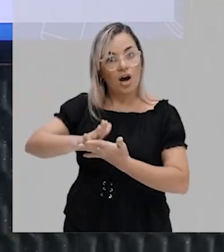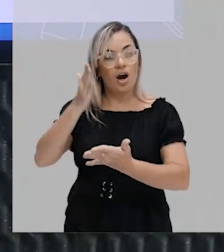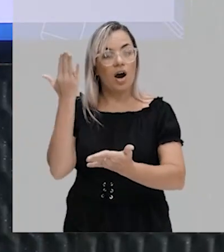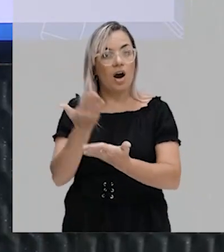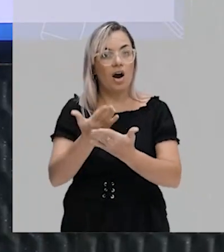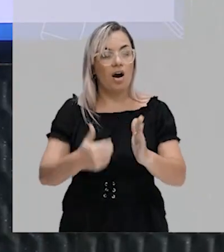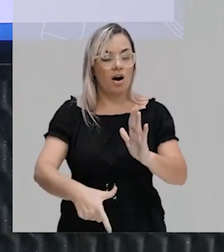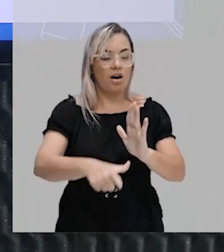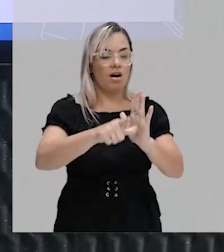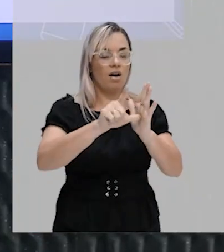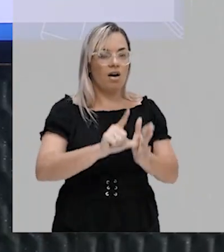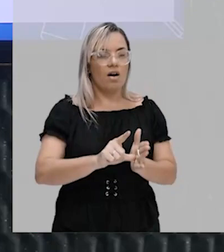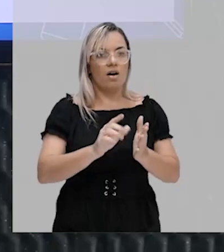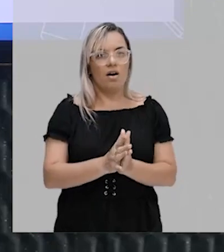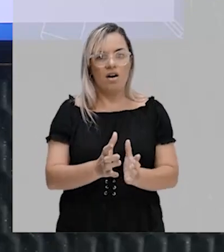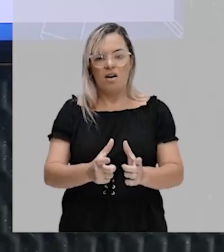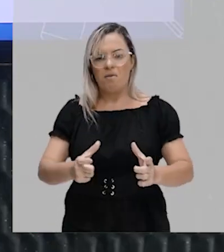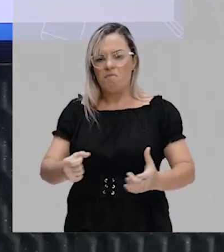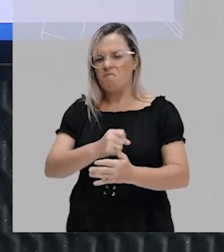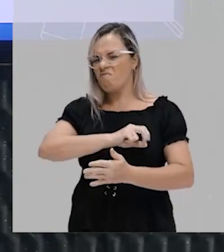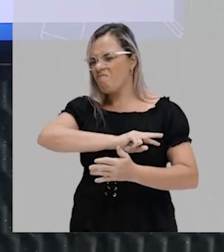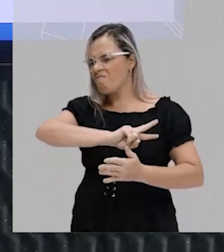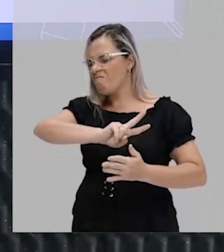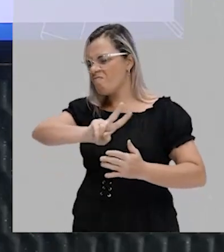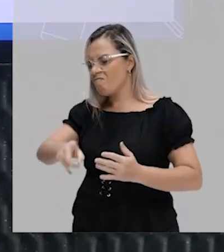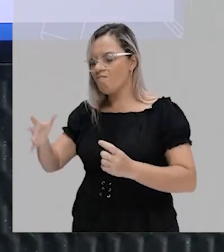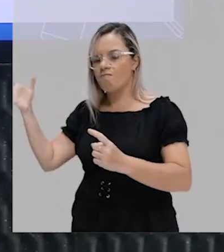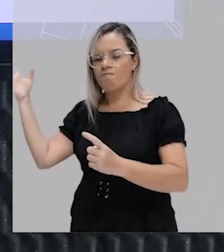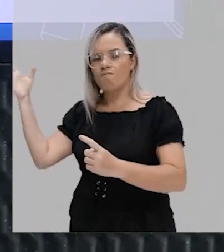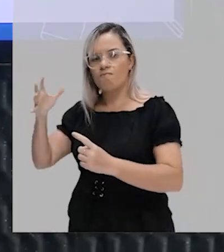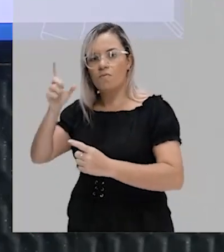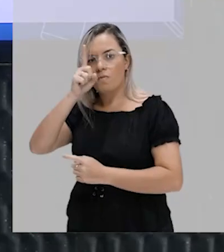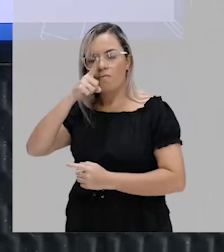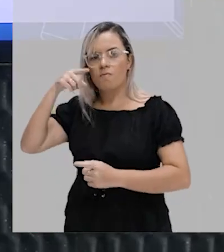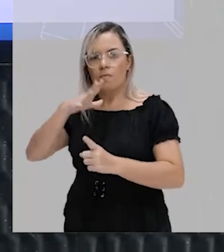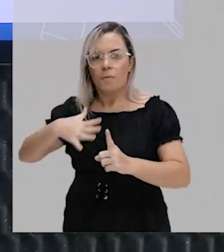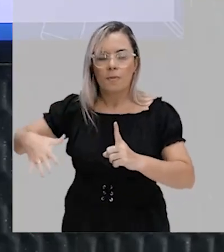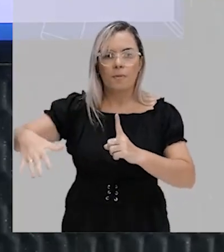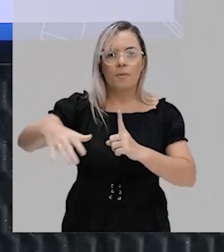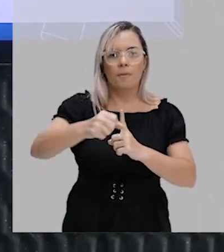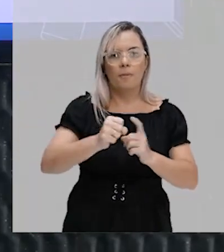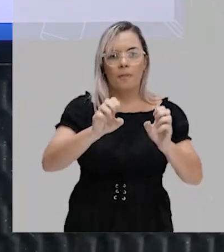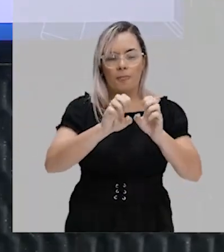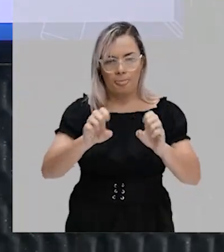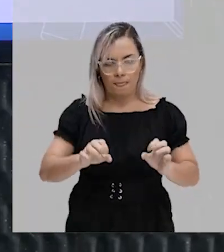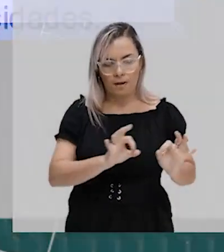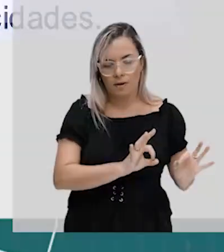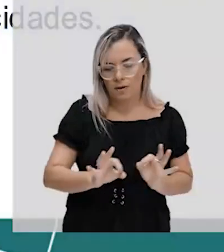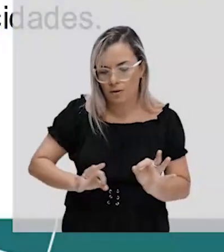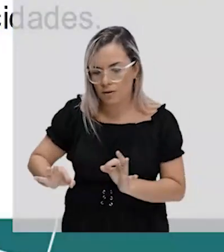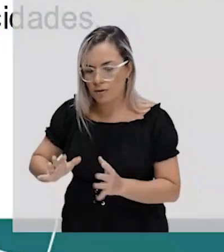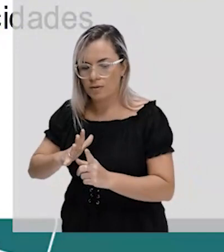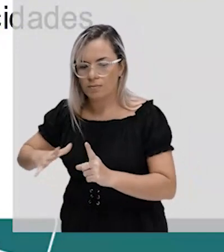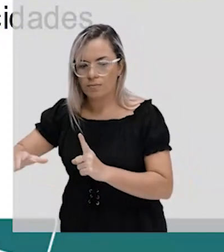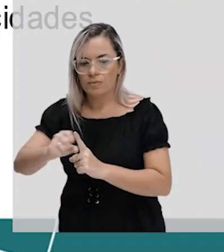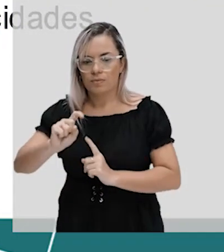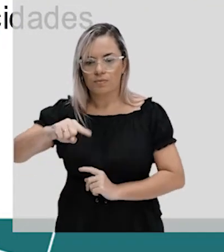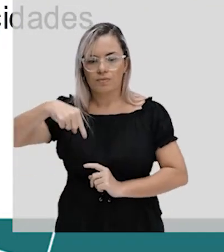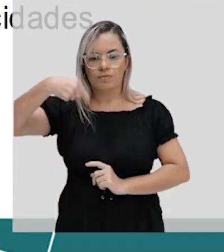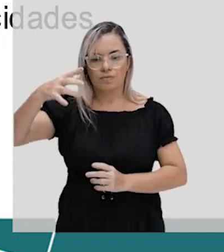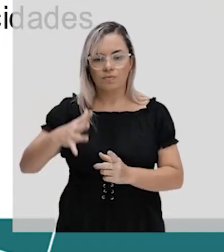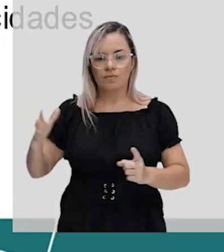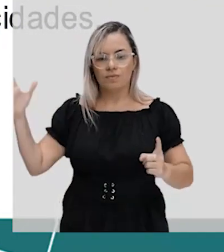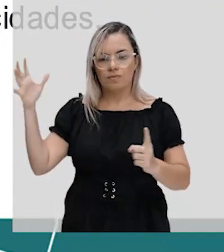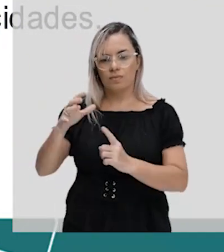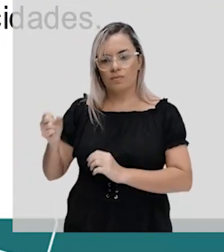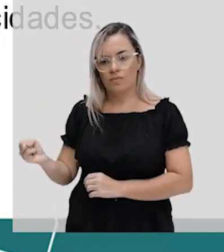foi uma das grandes, se não a maior influência para Durkheim e a sua sociologia. Outra influência,